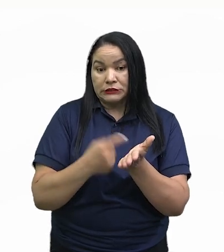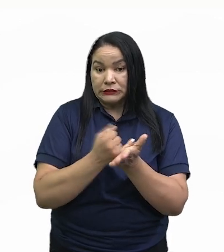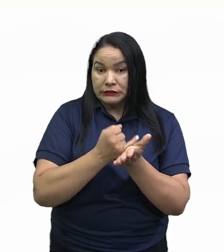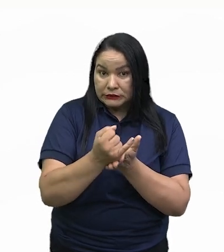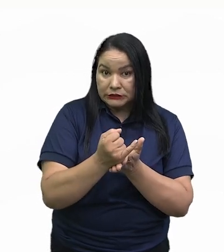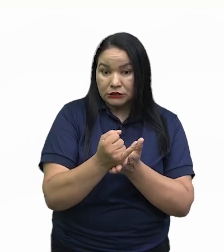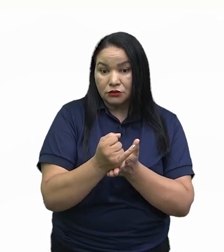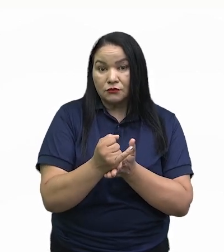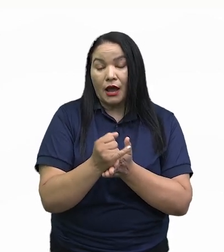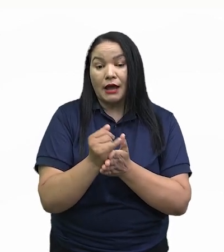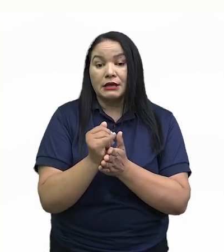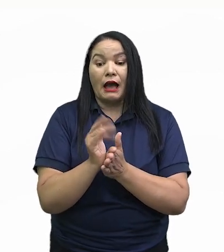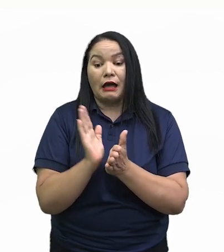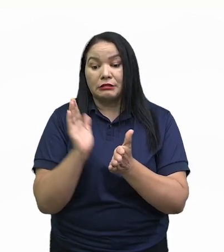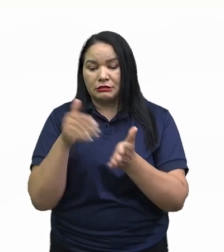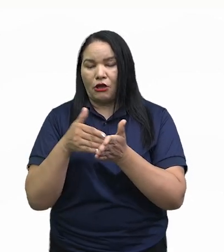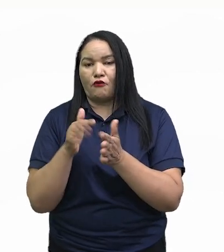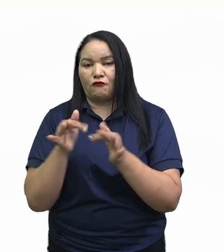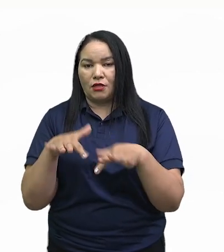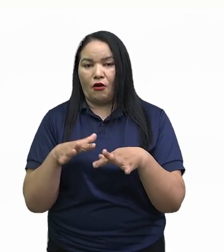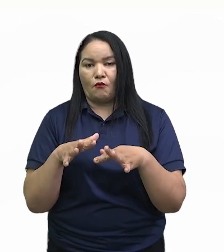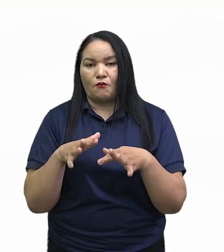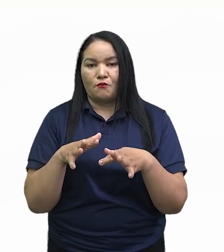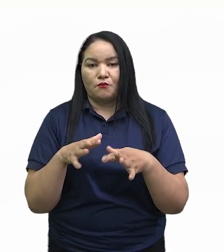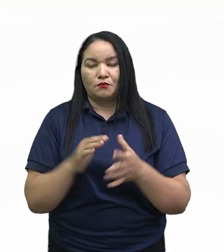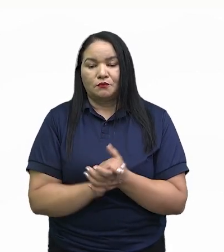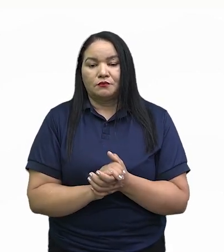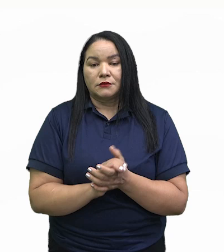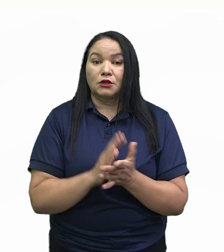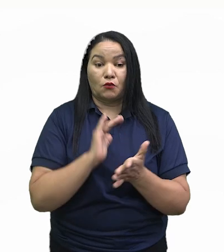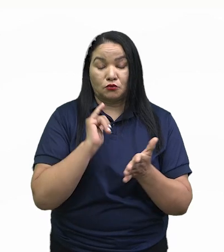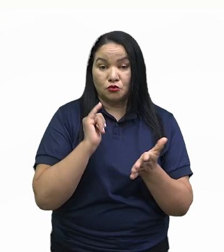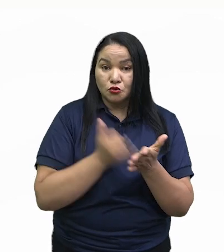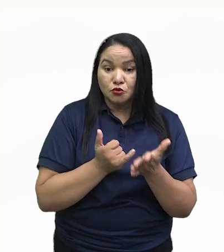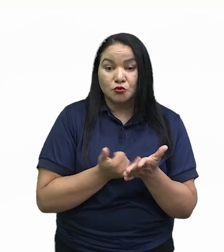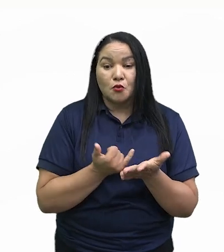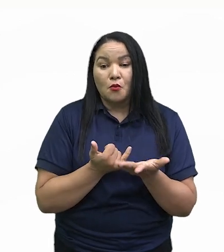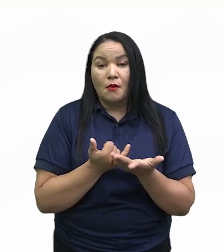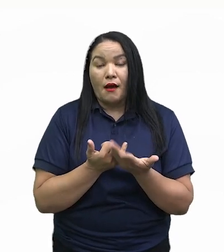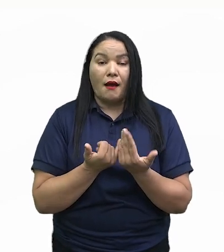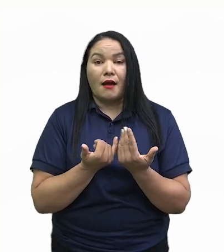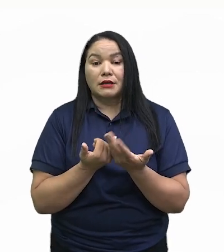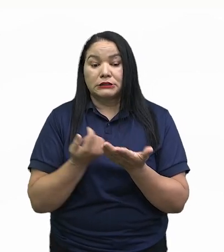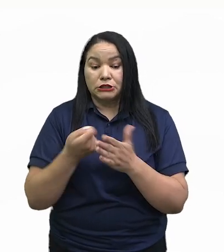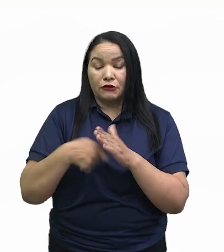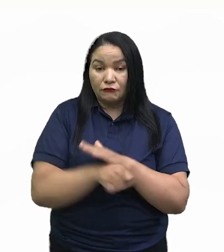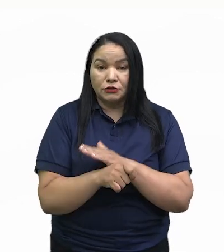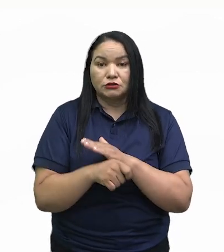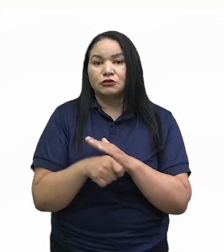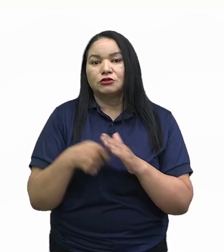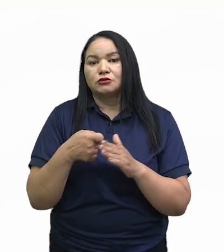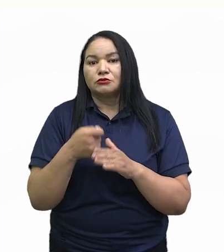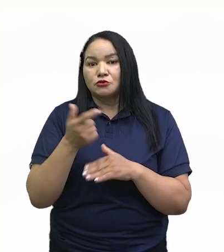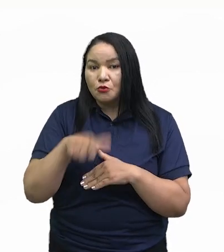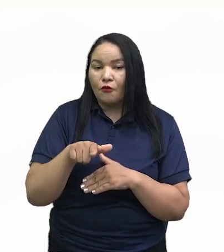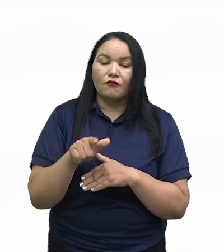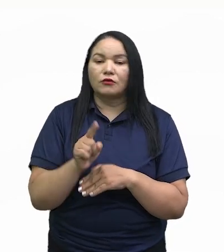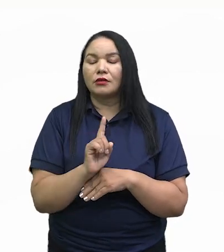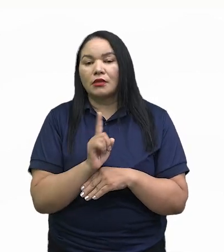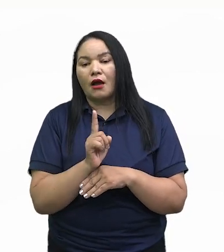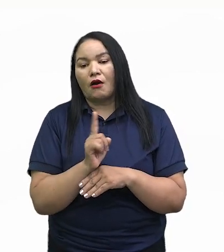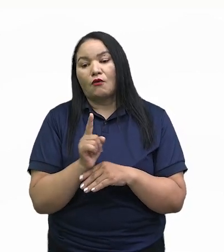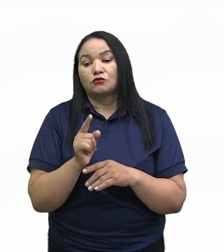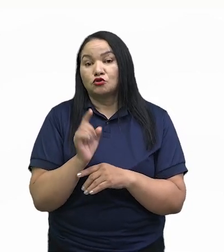acordo vai ser cumprido até o final. Isso significa que os juros não serão reinvestidos, ou foi isso que eu acabei de falar para você. Ou